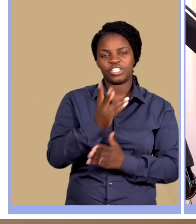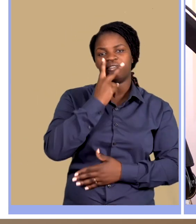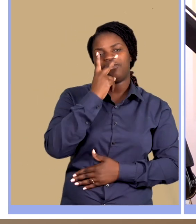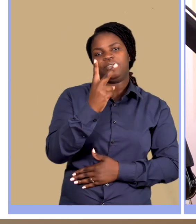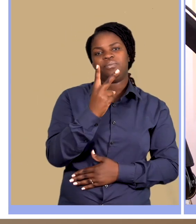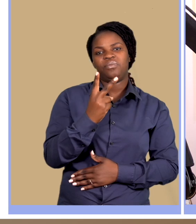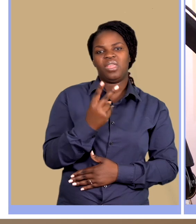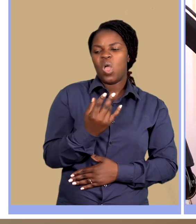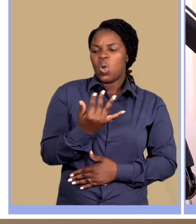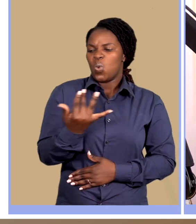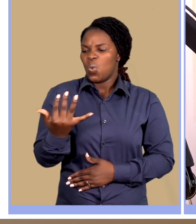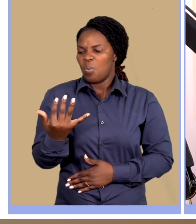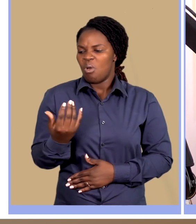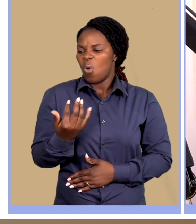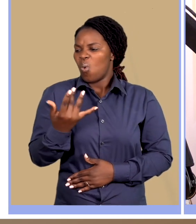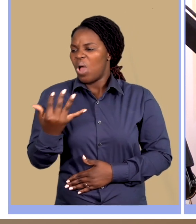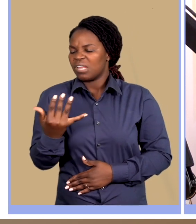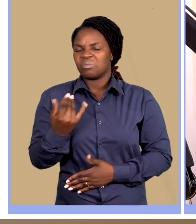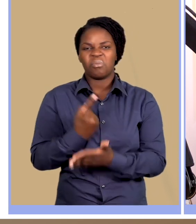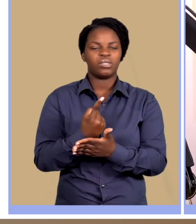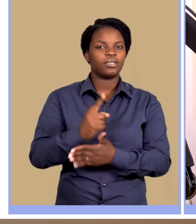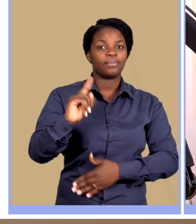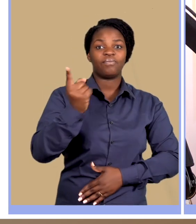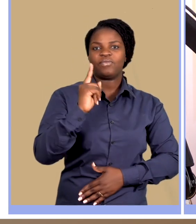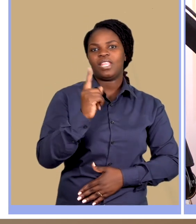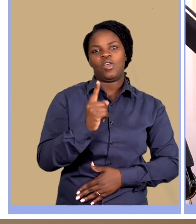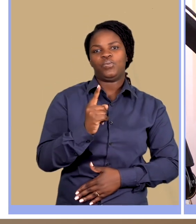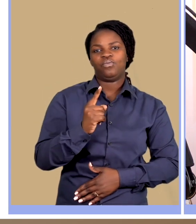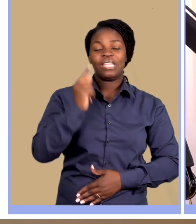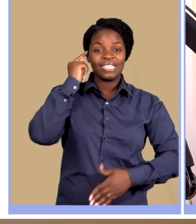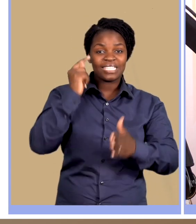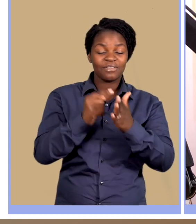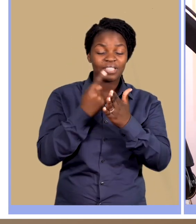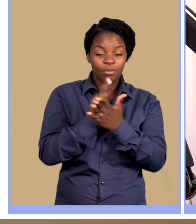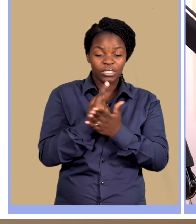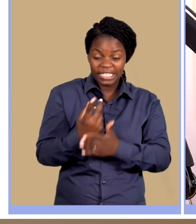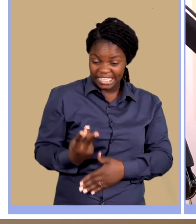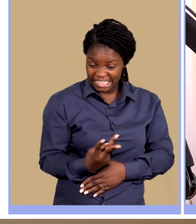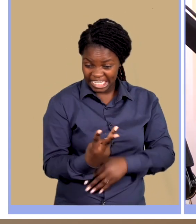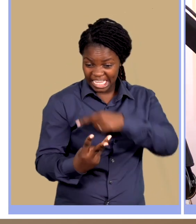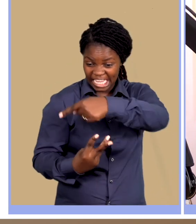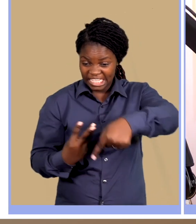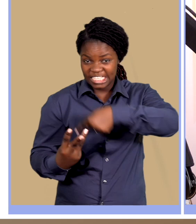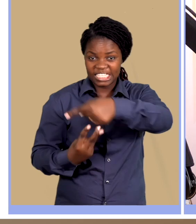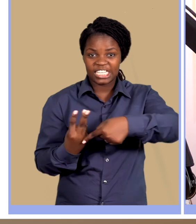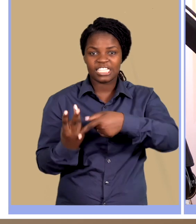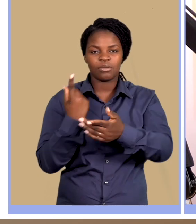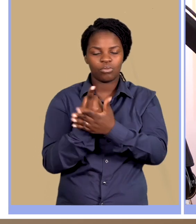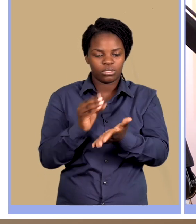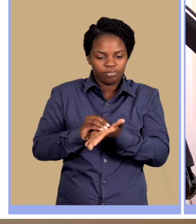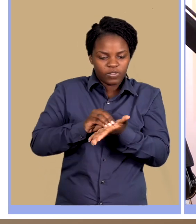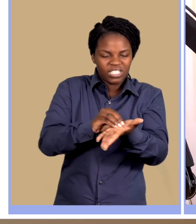número muitas das vezes não é importante. O importante é o que é que nós transportamos em representação dos que estão de fora.